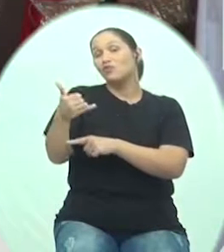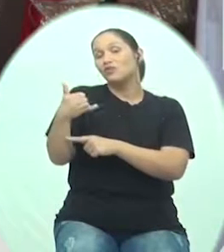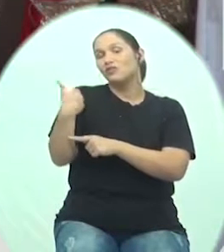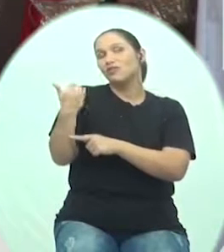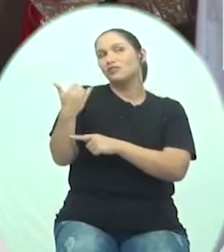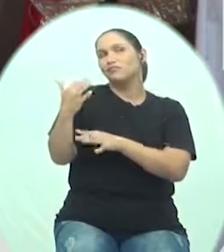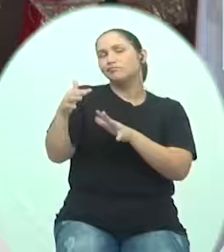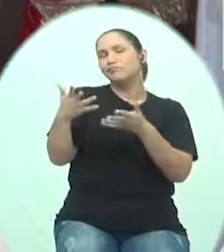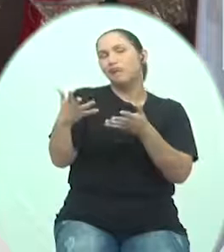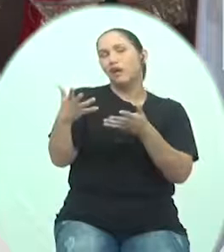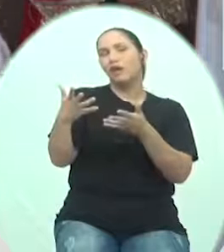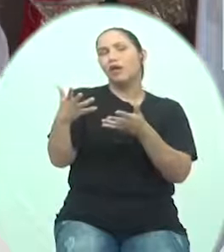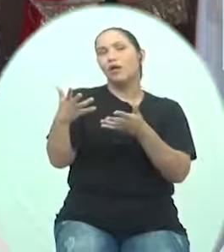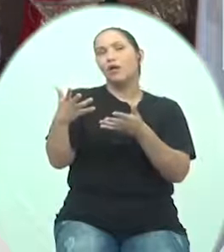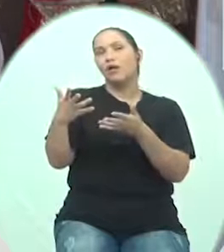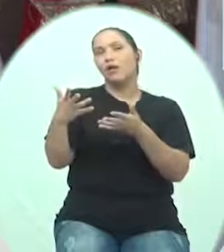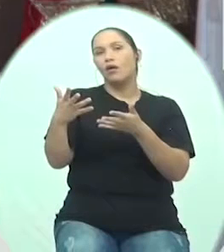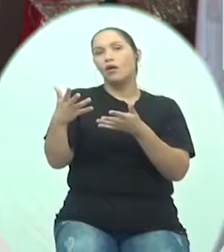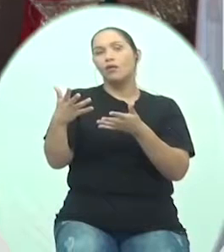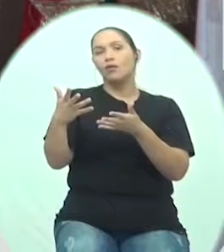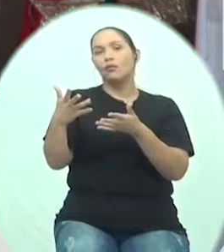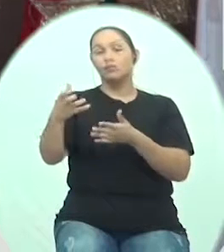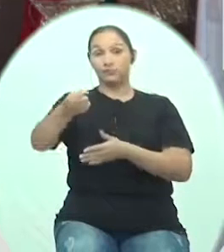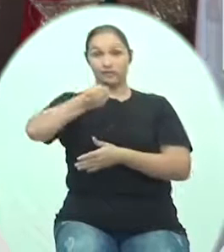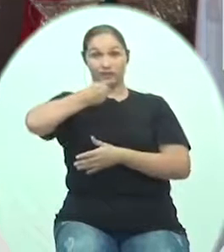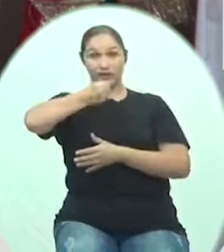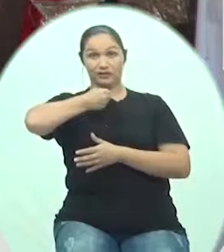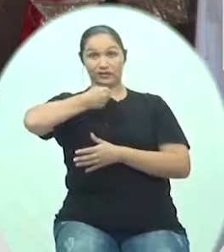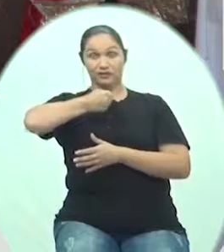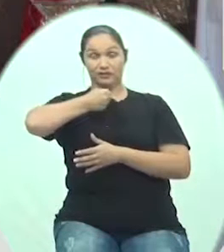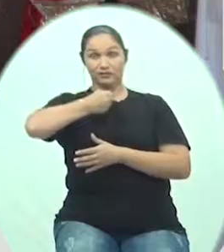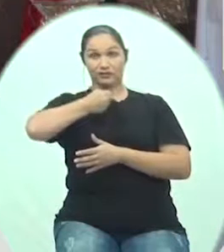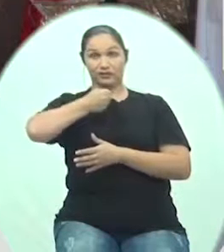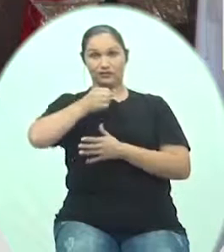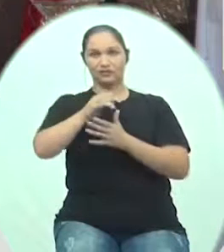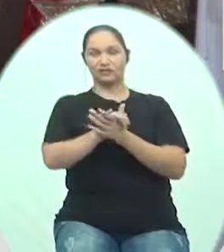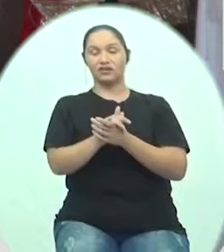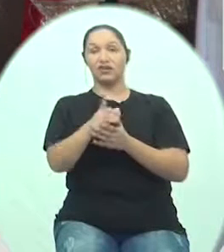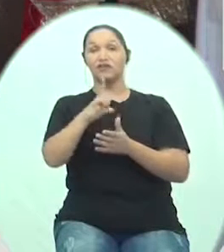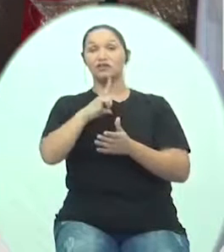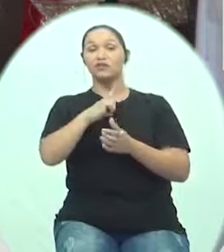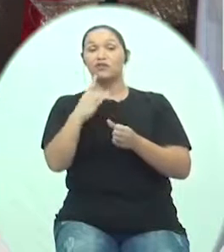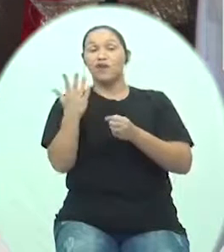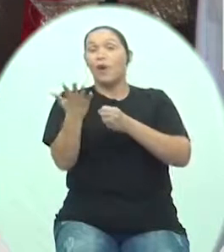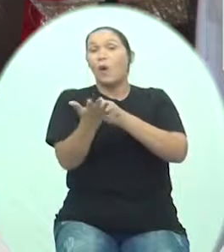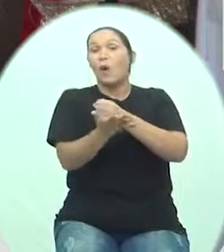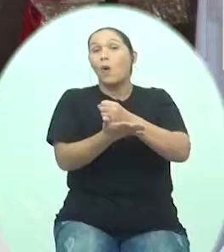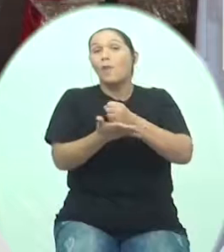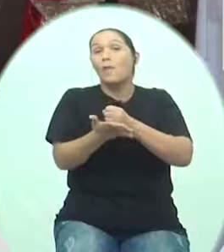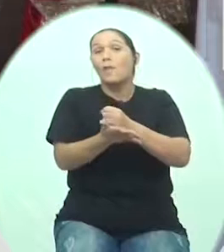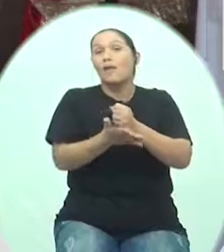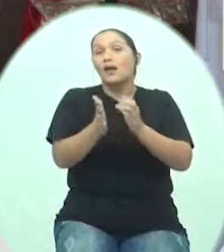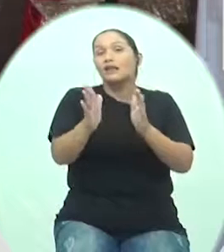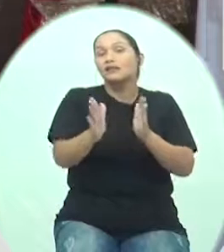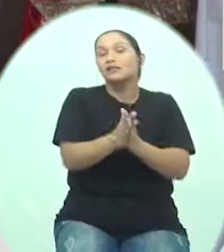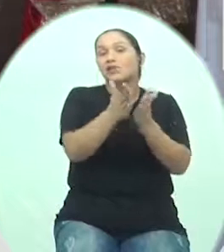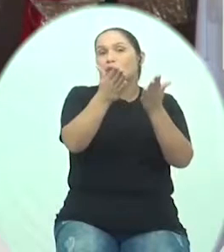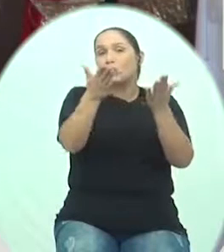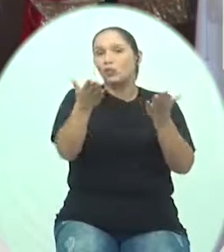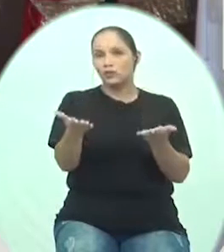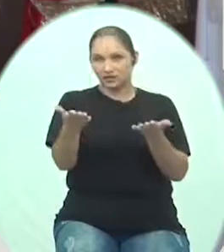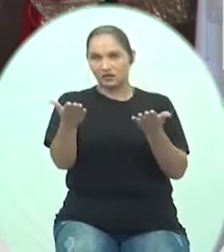documentário produzido por esses senhores baseou-se no livro da Cristiane Dias hoje professora do Pedro da